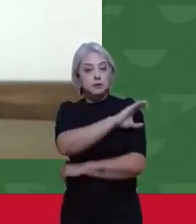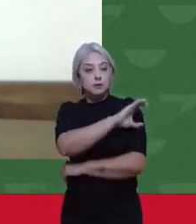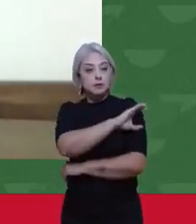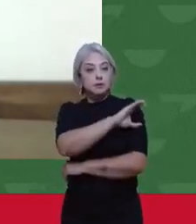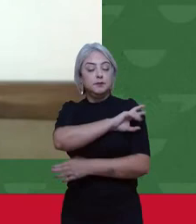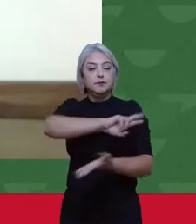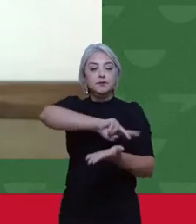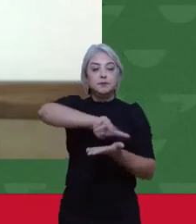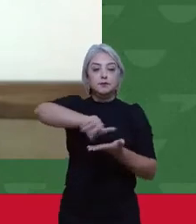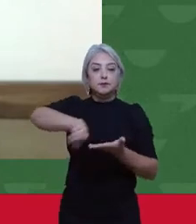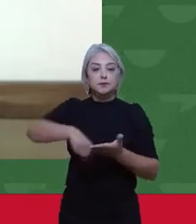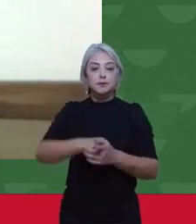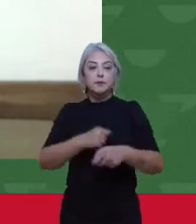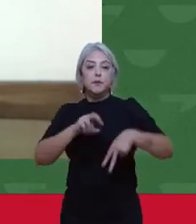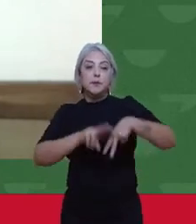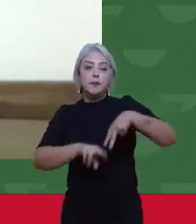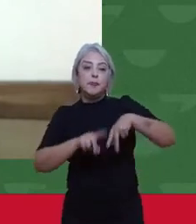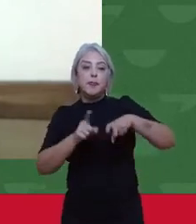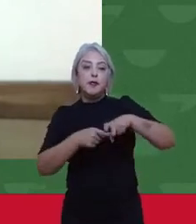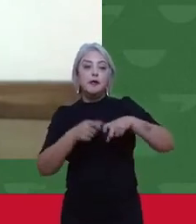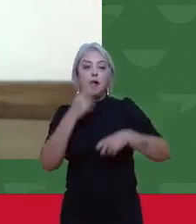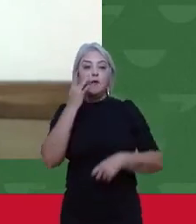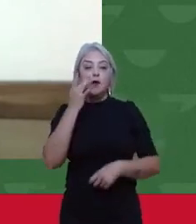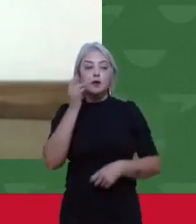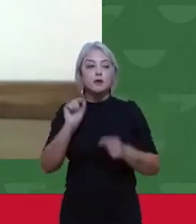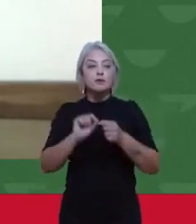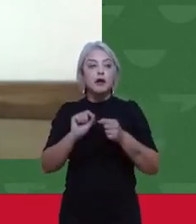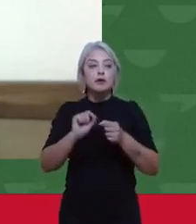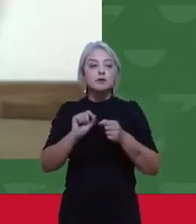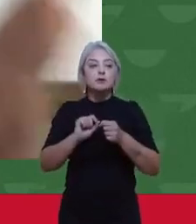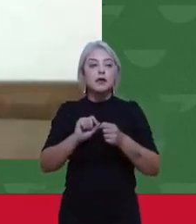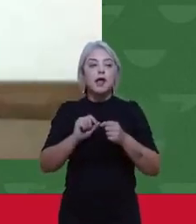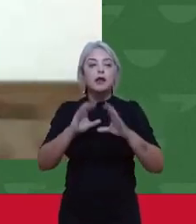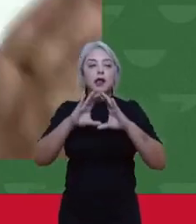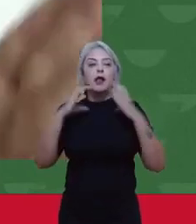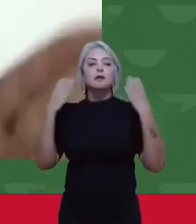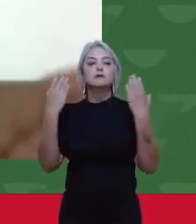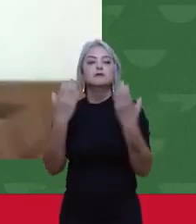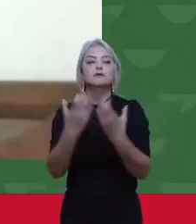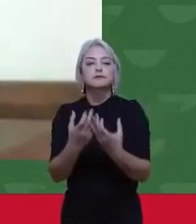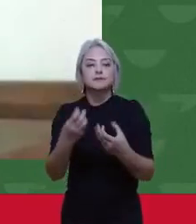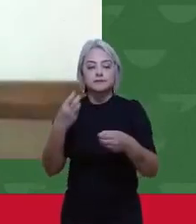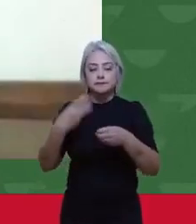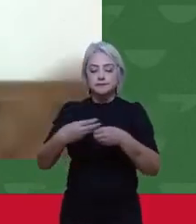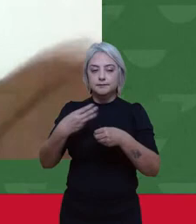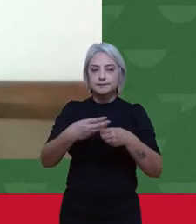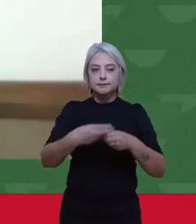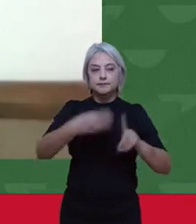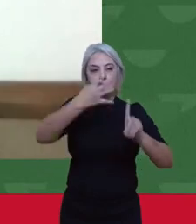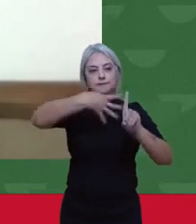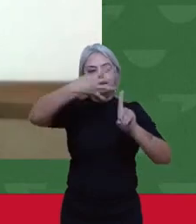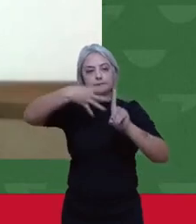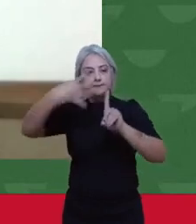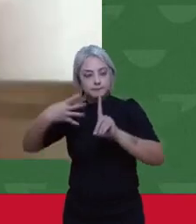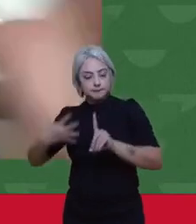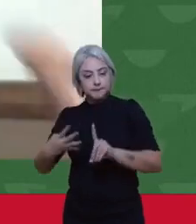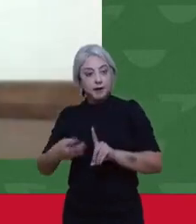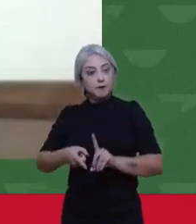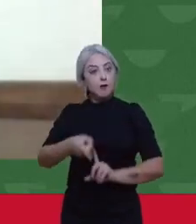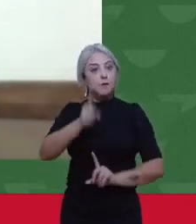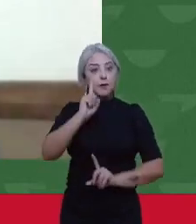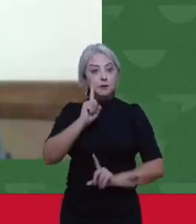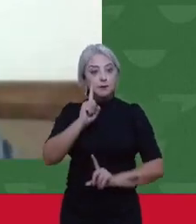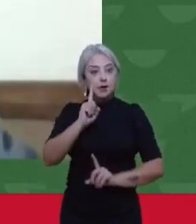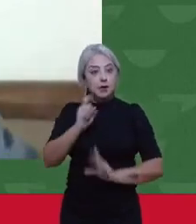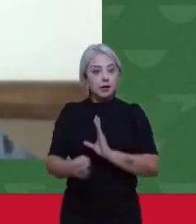da Diversidade Sexual de Fortaleza, realizando as conferências municipais LGBTQI+, que foram as